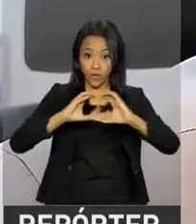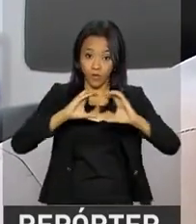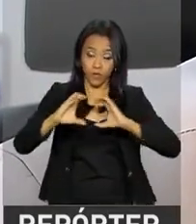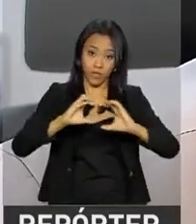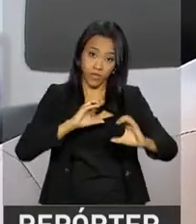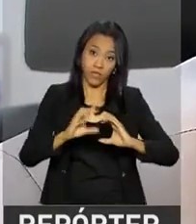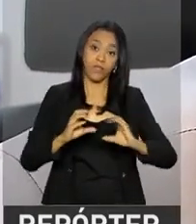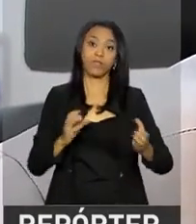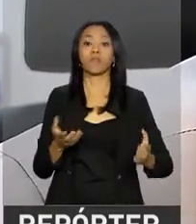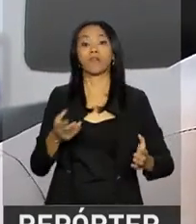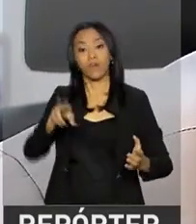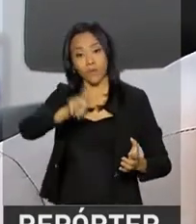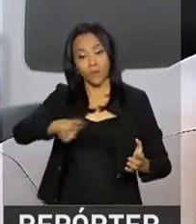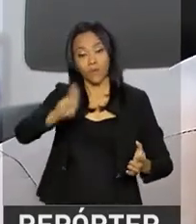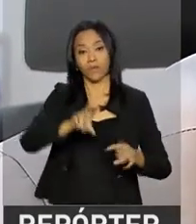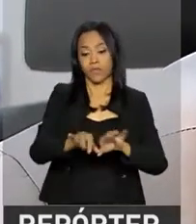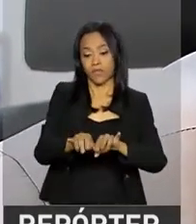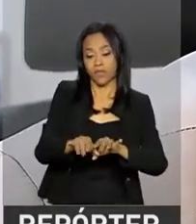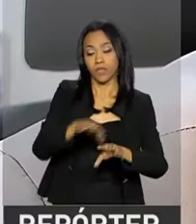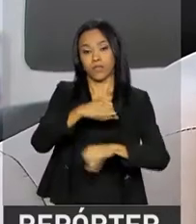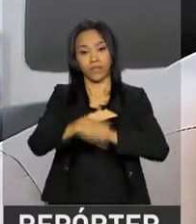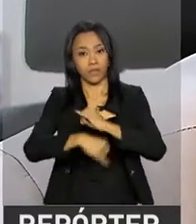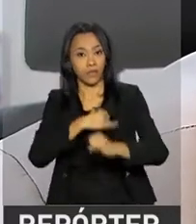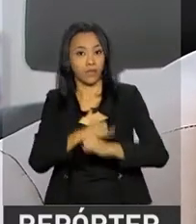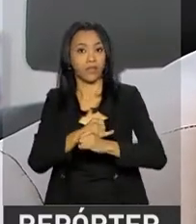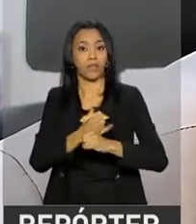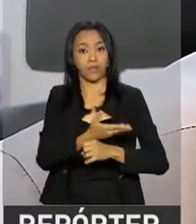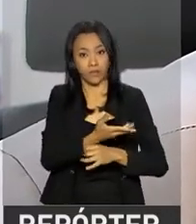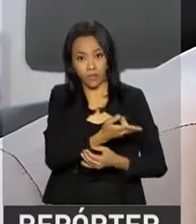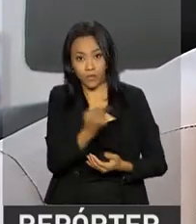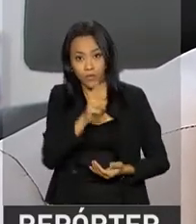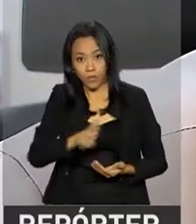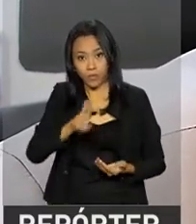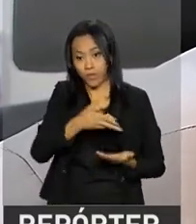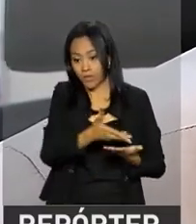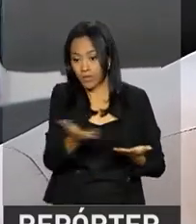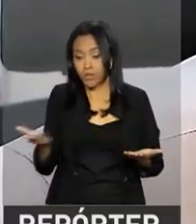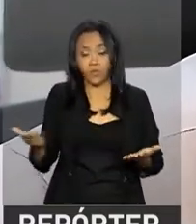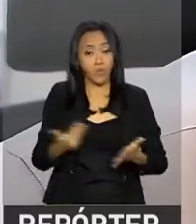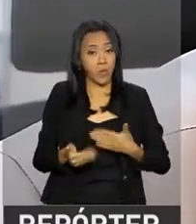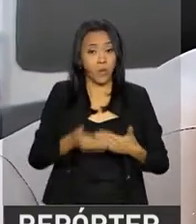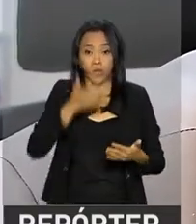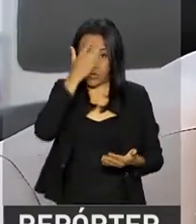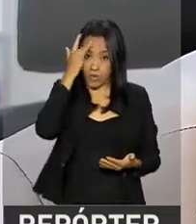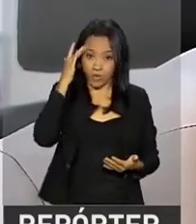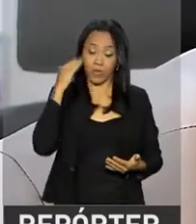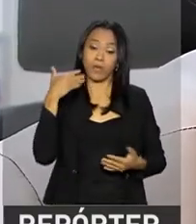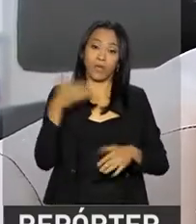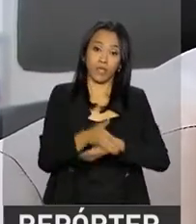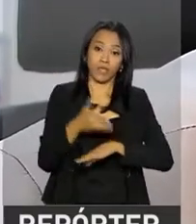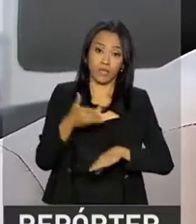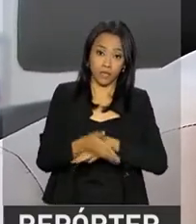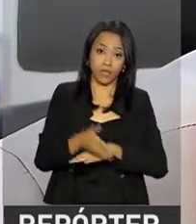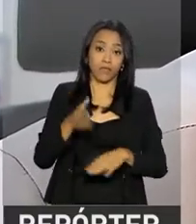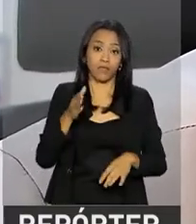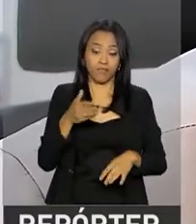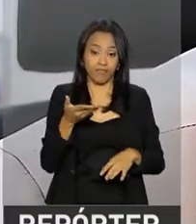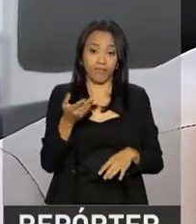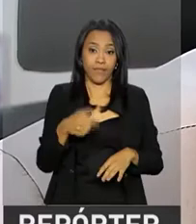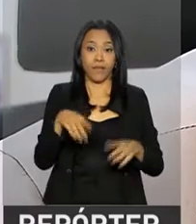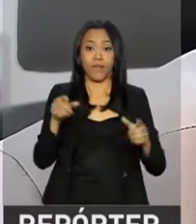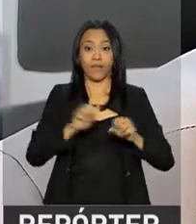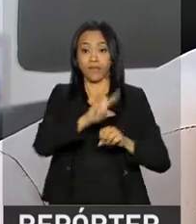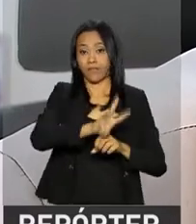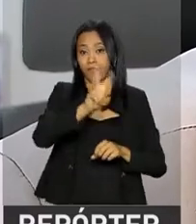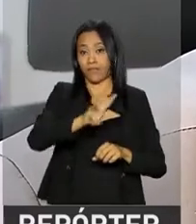pela por essas mídias pelo site pela internet então qualquer brasileiro hoje acessando a página da bbc é